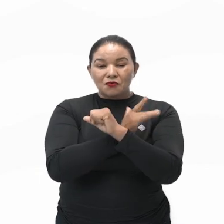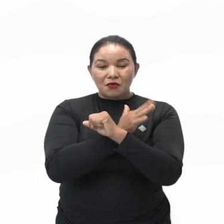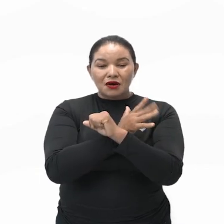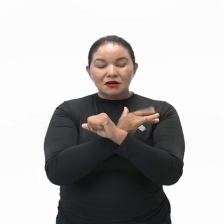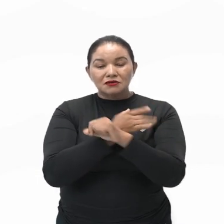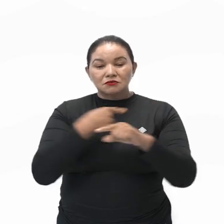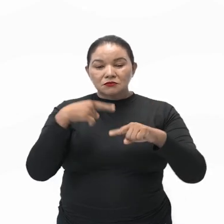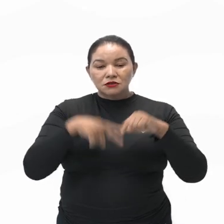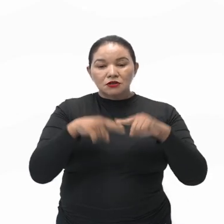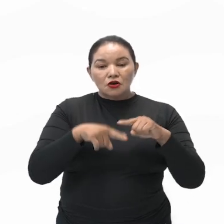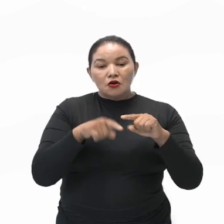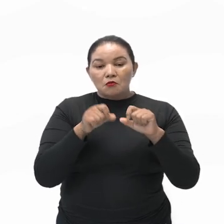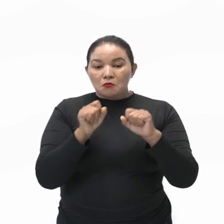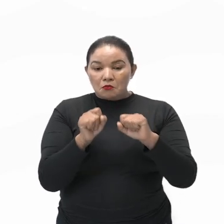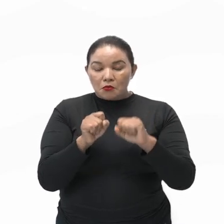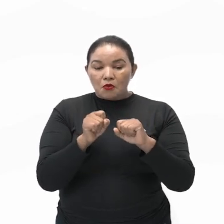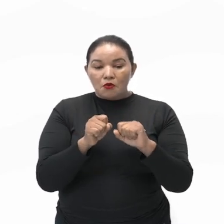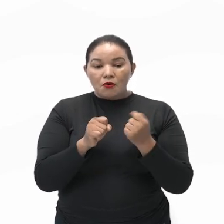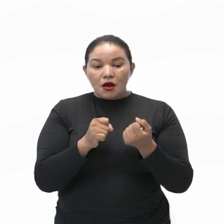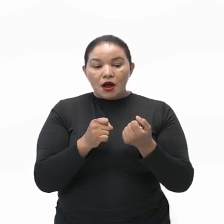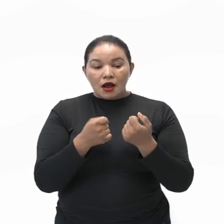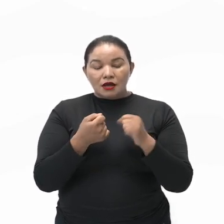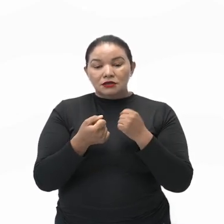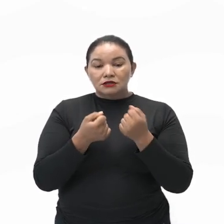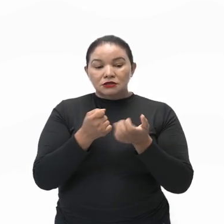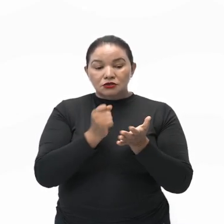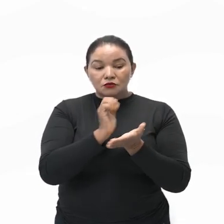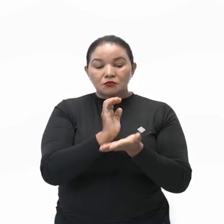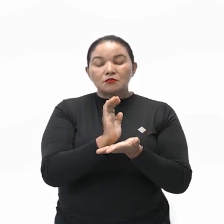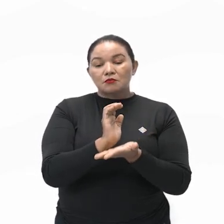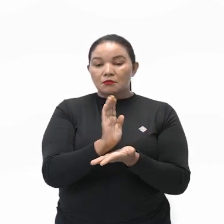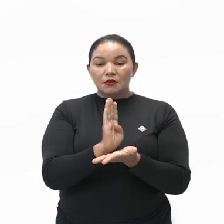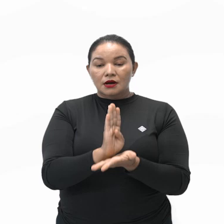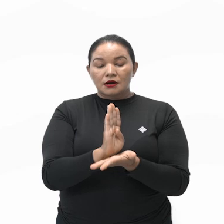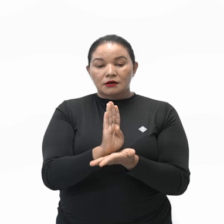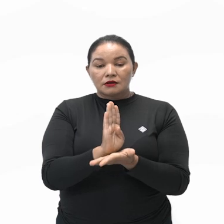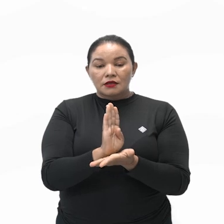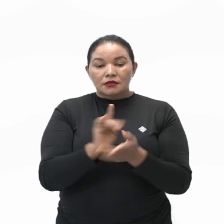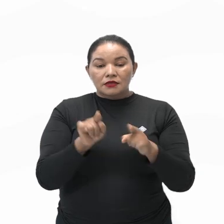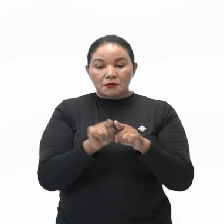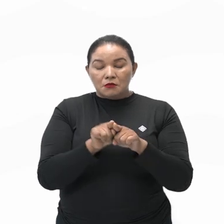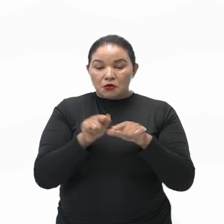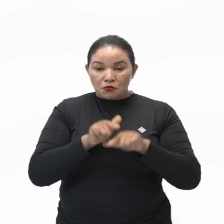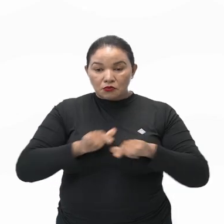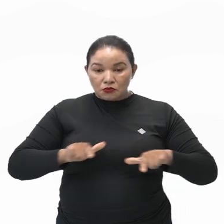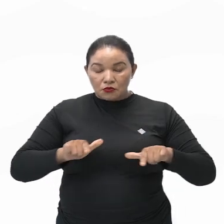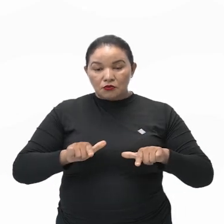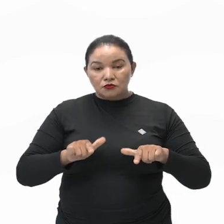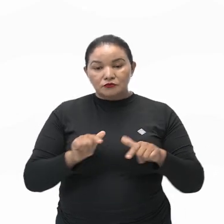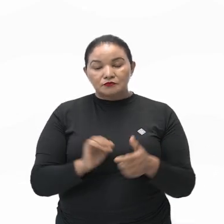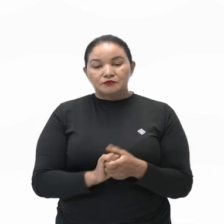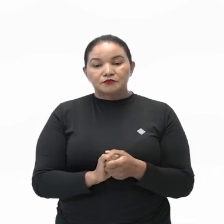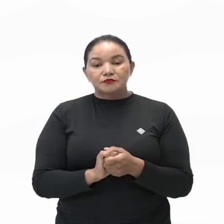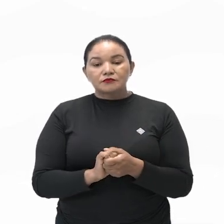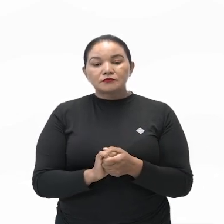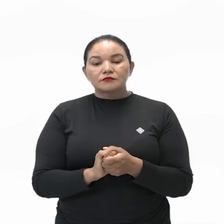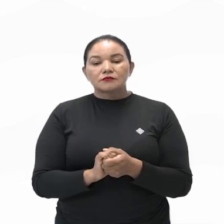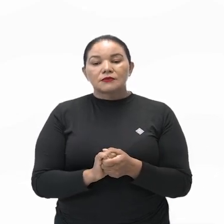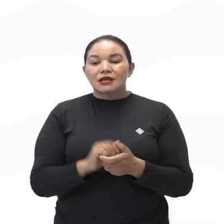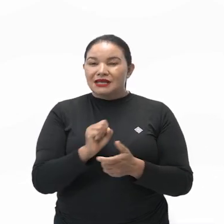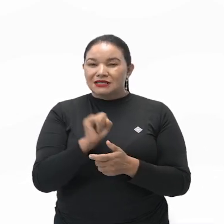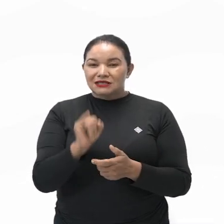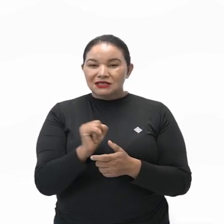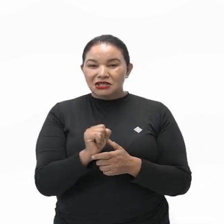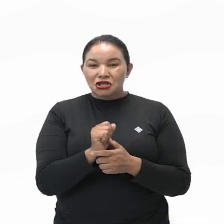gente trata com base e faz uma reação de neutralização. Então, vamos dizer que você derramou